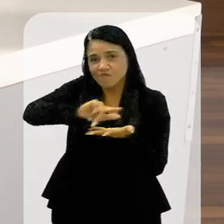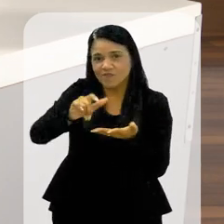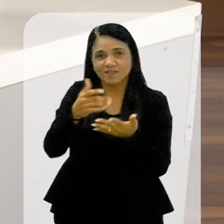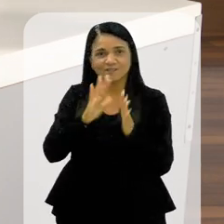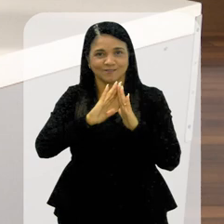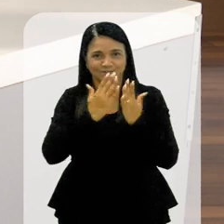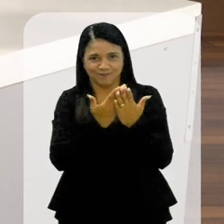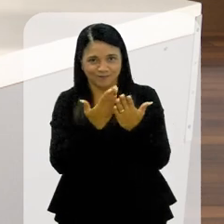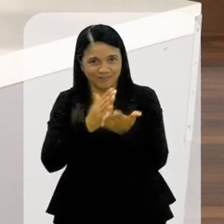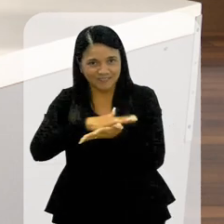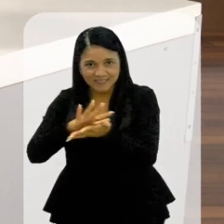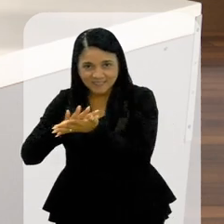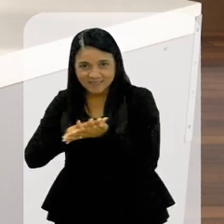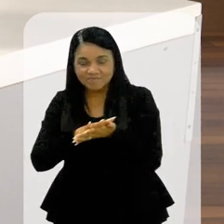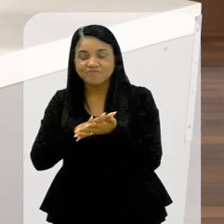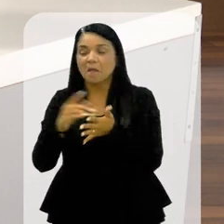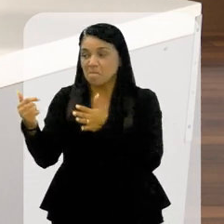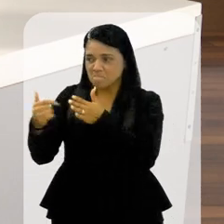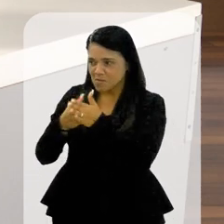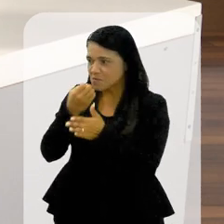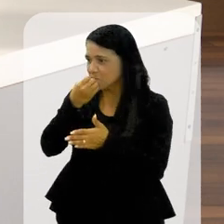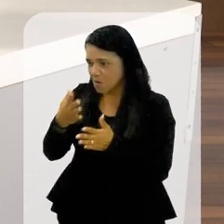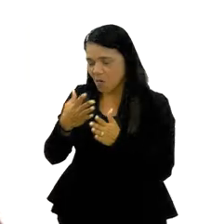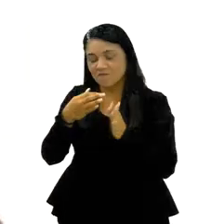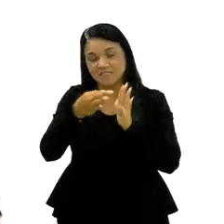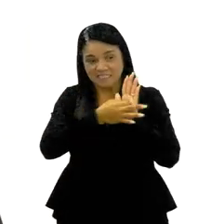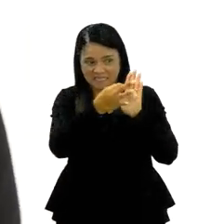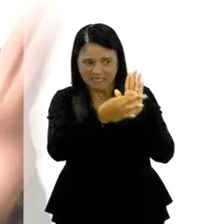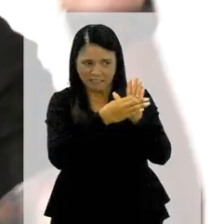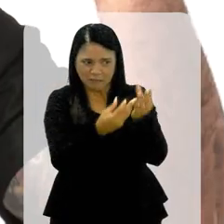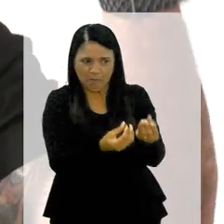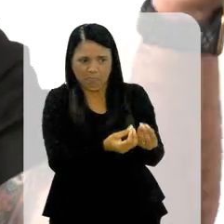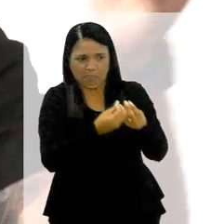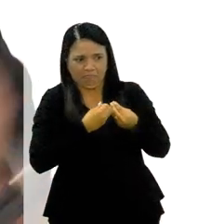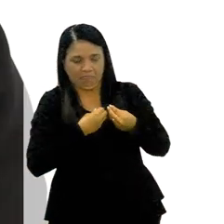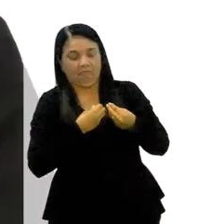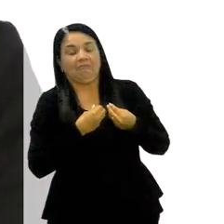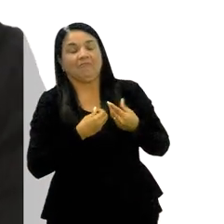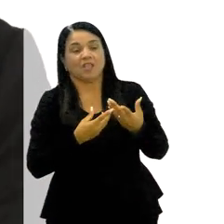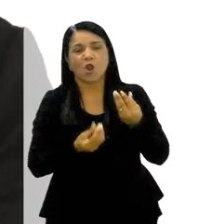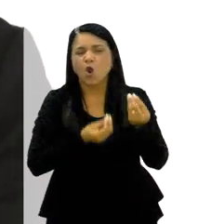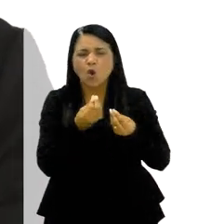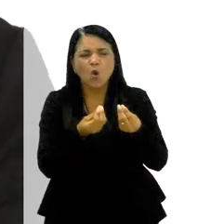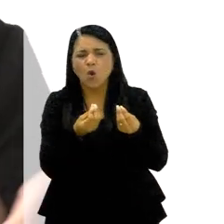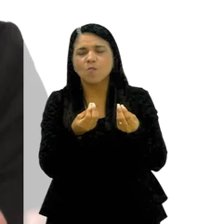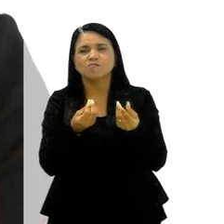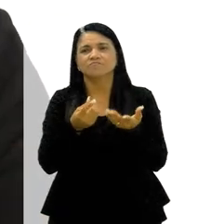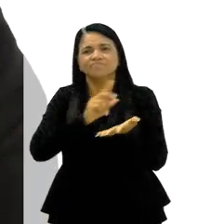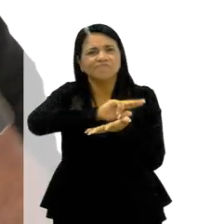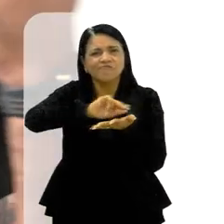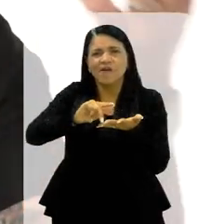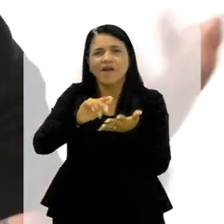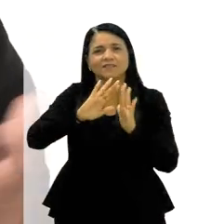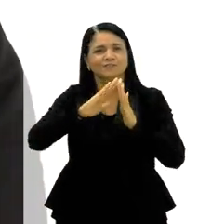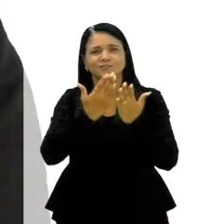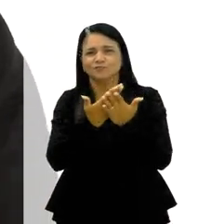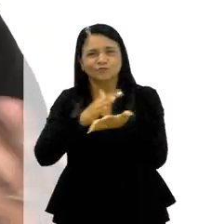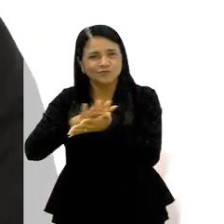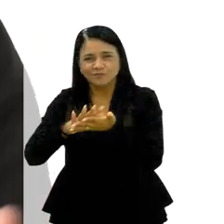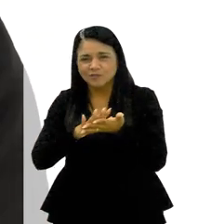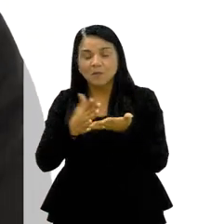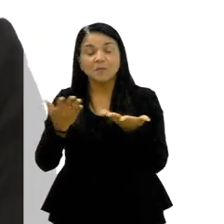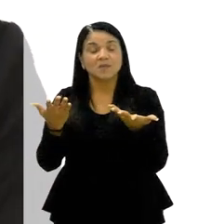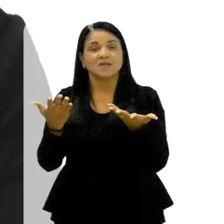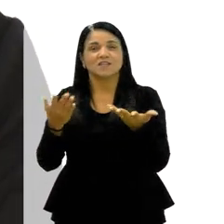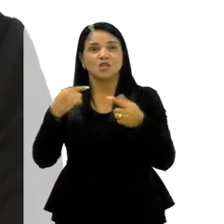em tantas escolas? Então, isso é uma pergunta muito boa, que eu recebo algumas críticas com relação a isso. Como é que você faz para poder fazer tanta escola,